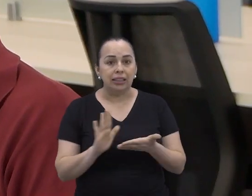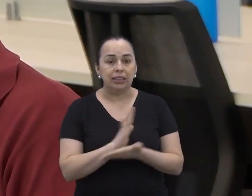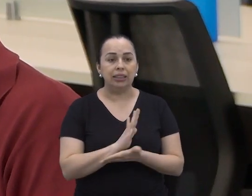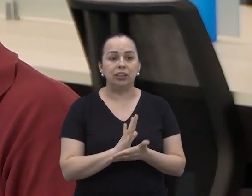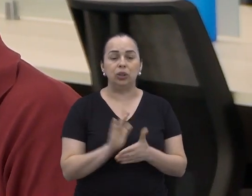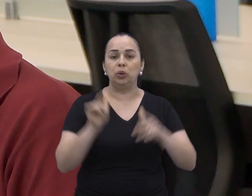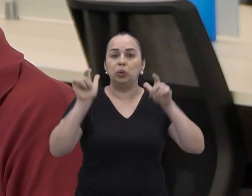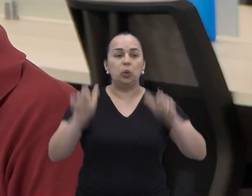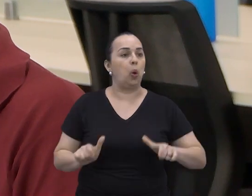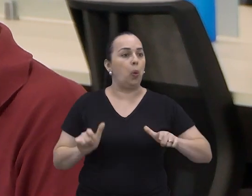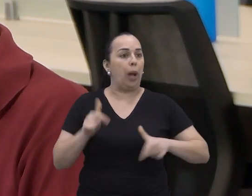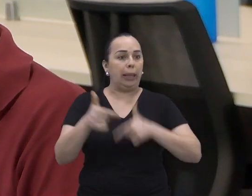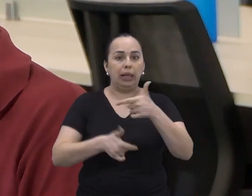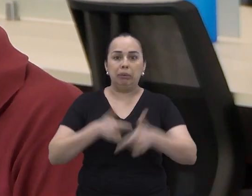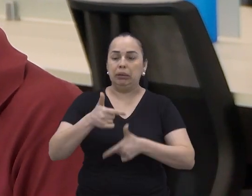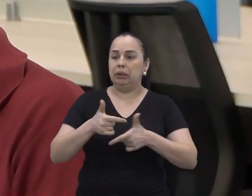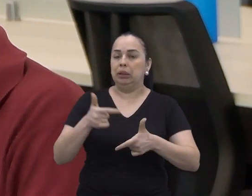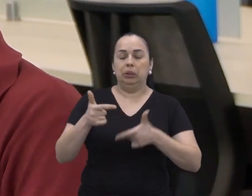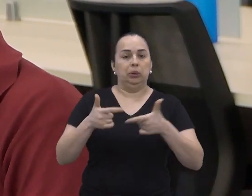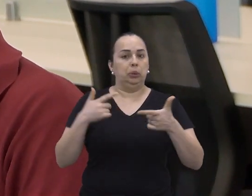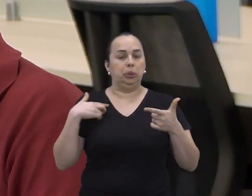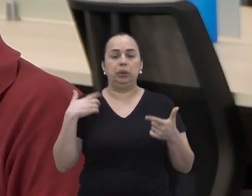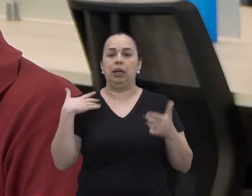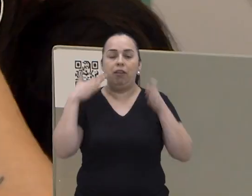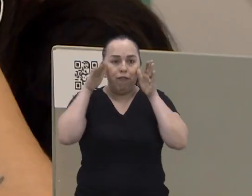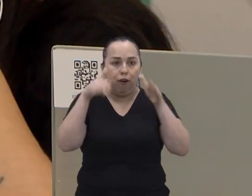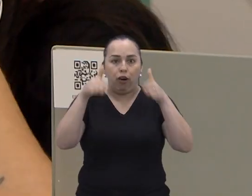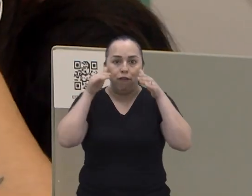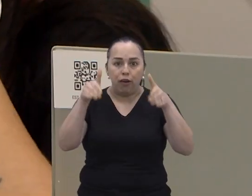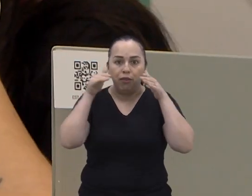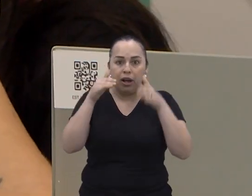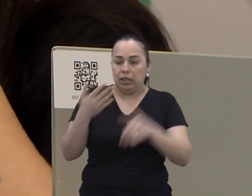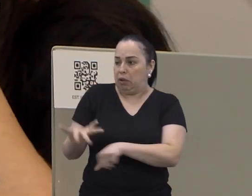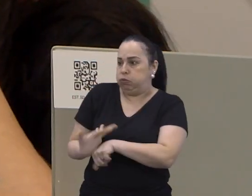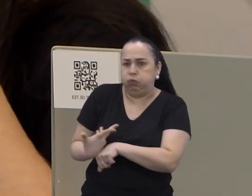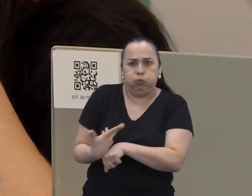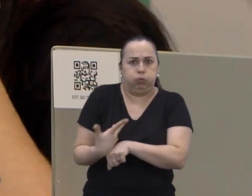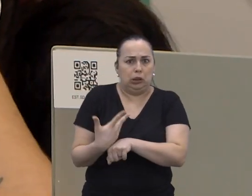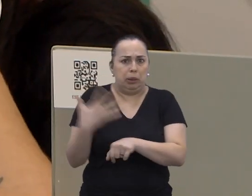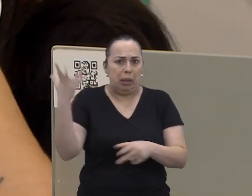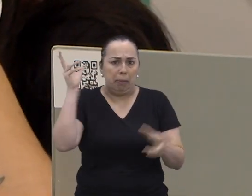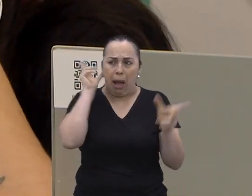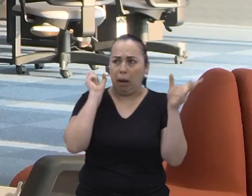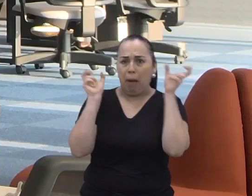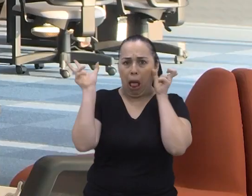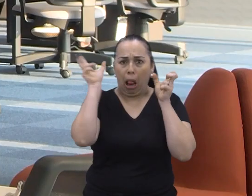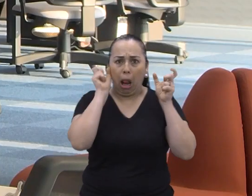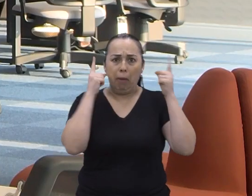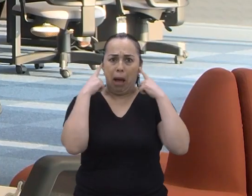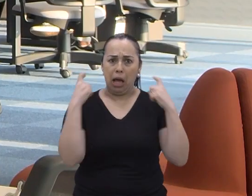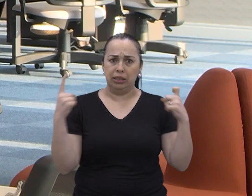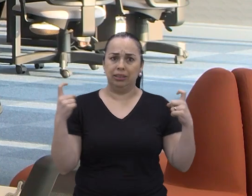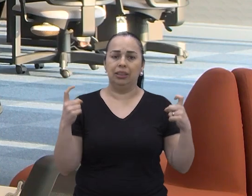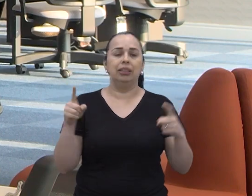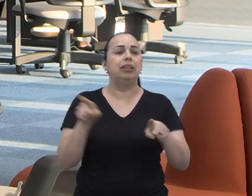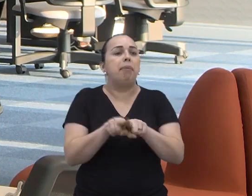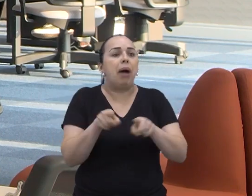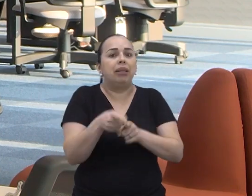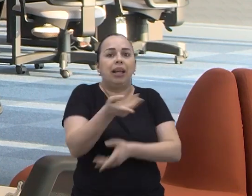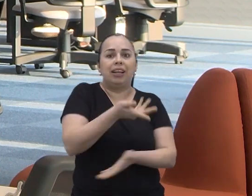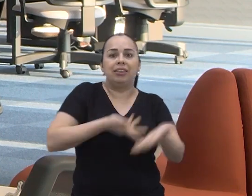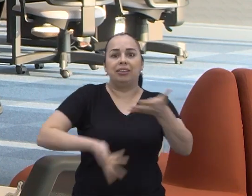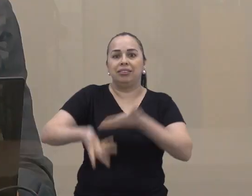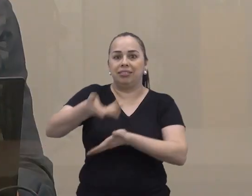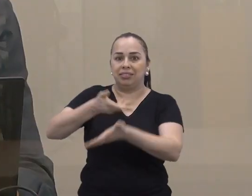Muitas vezes o ambiente de trabalho é aquela loucura, né? Concentração em meio à pressa e barulho. É também um lugar cheio